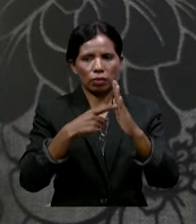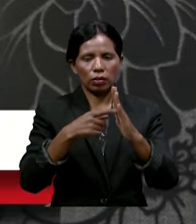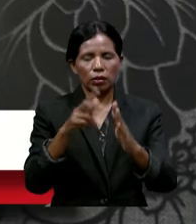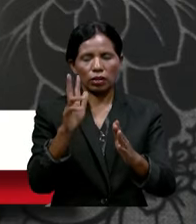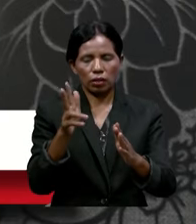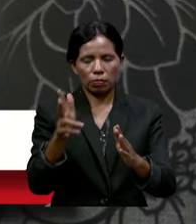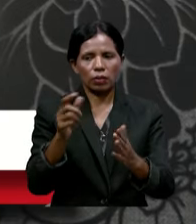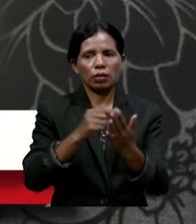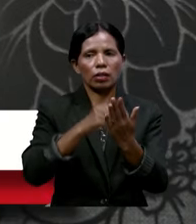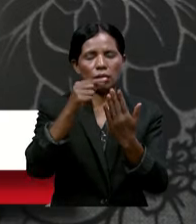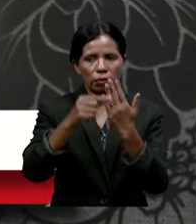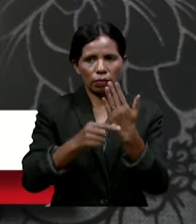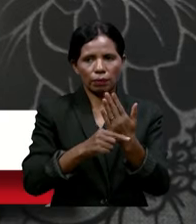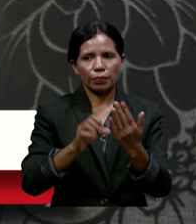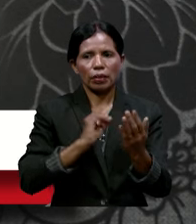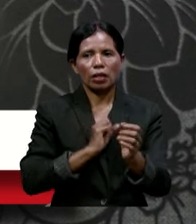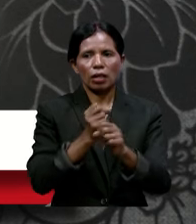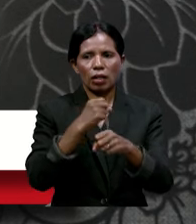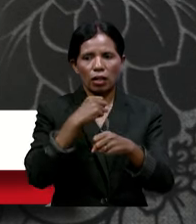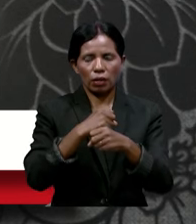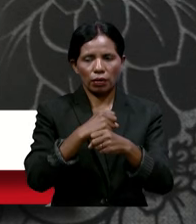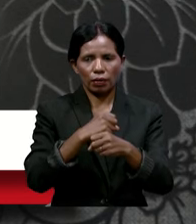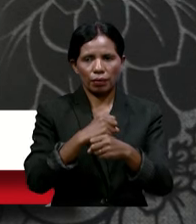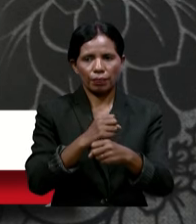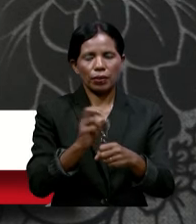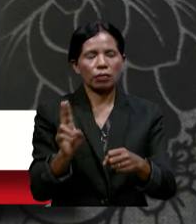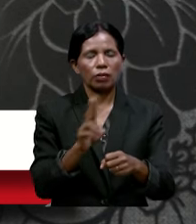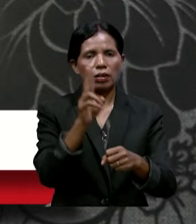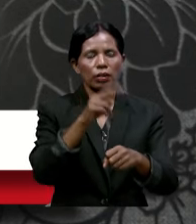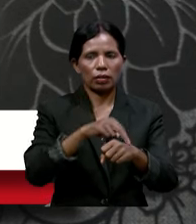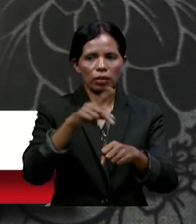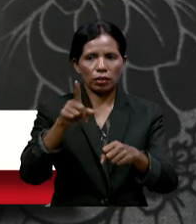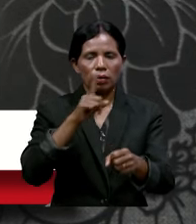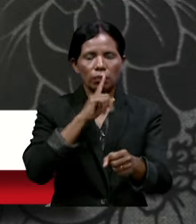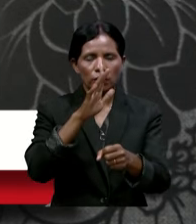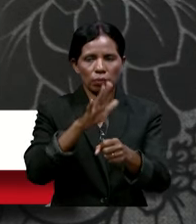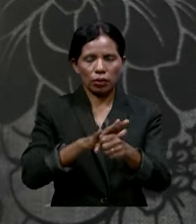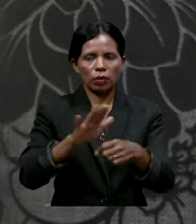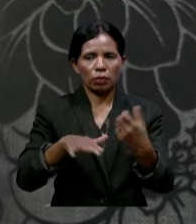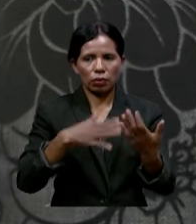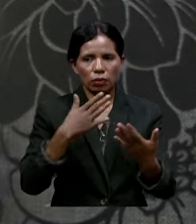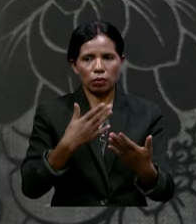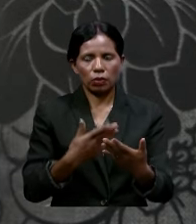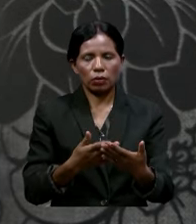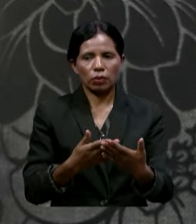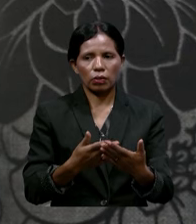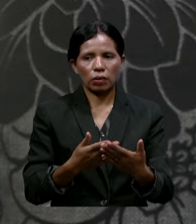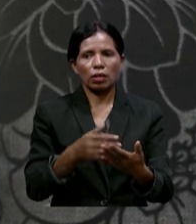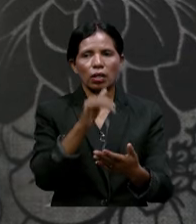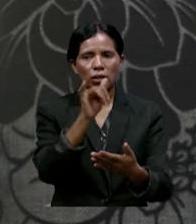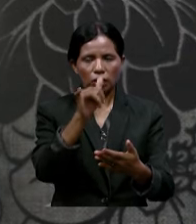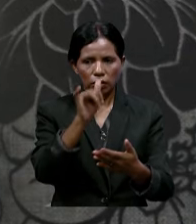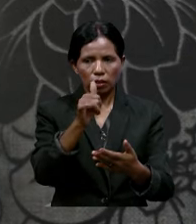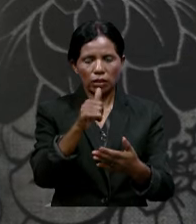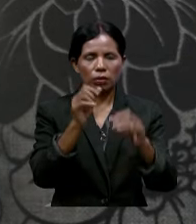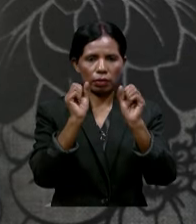agosto be halu ti pacto da unidade nacional han esan juramento de hututu aceita a